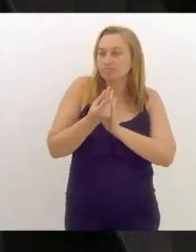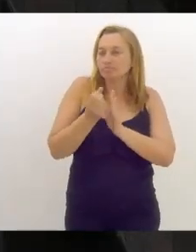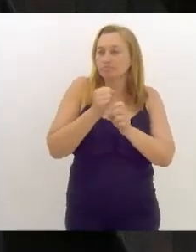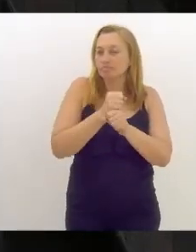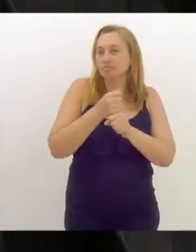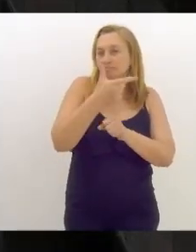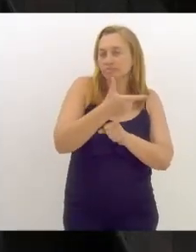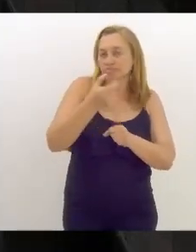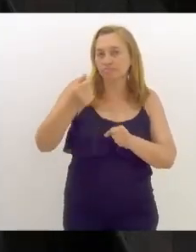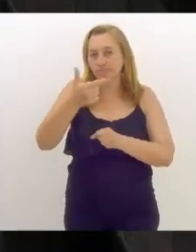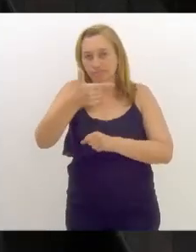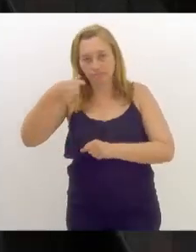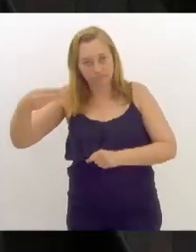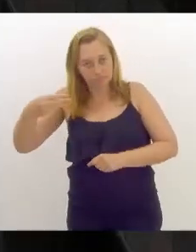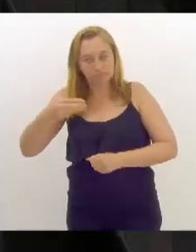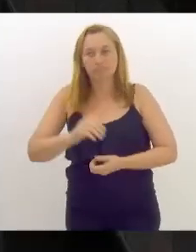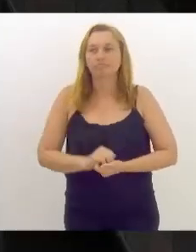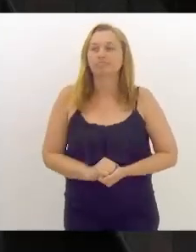2023,